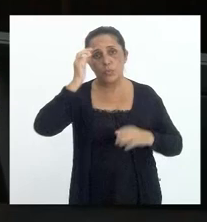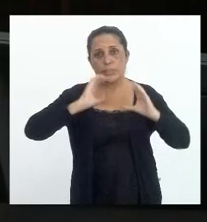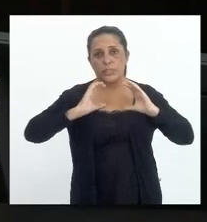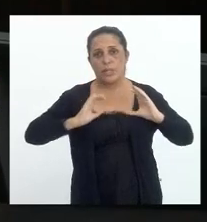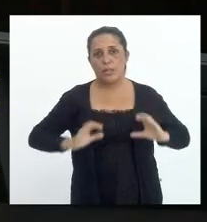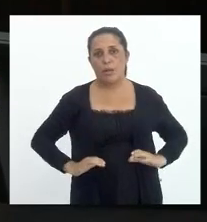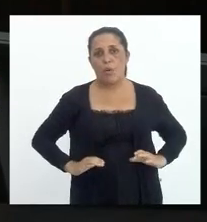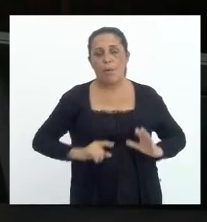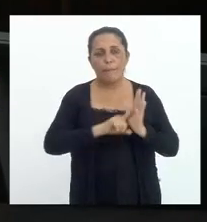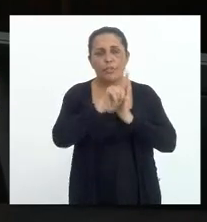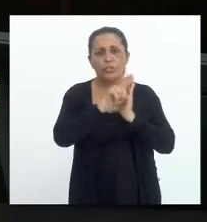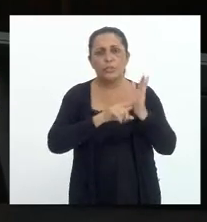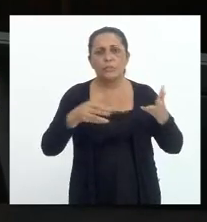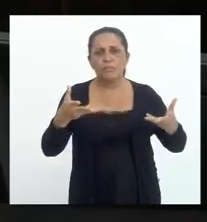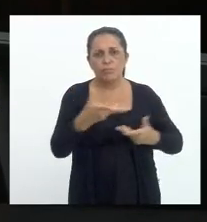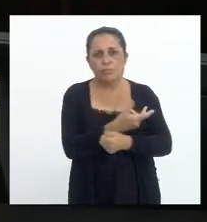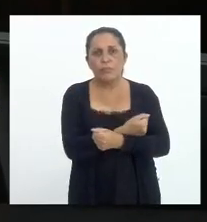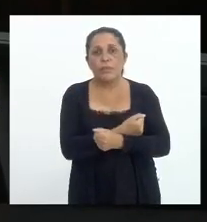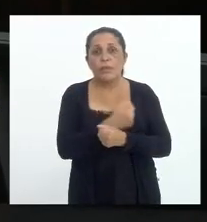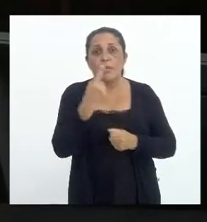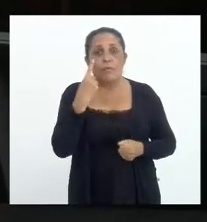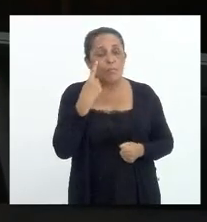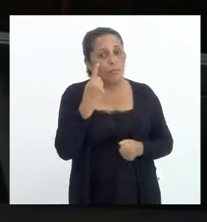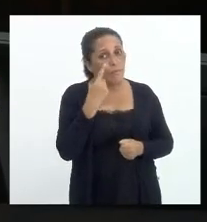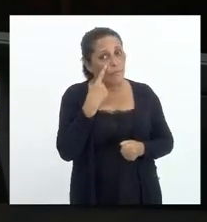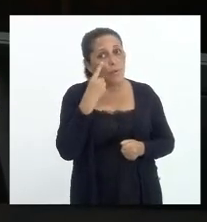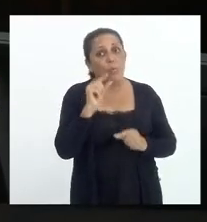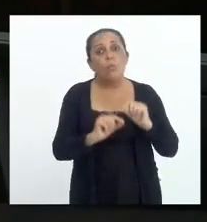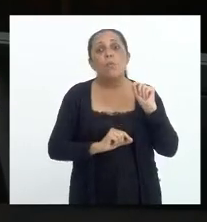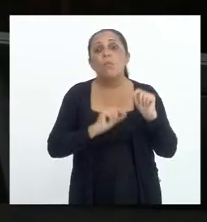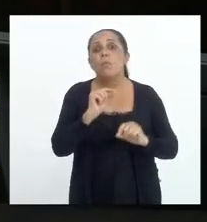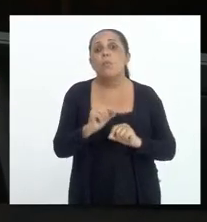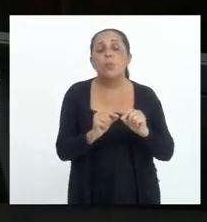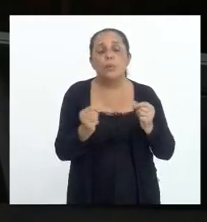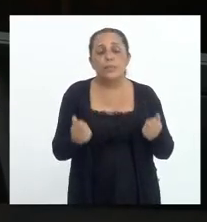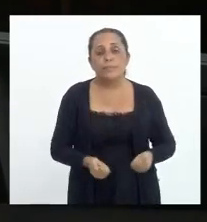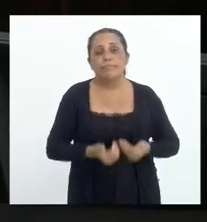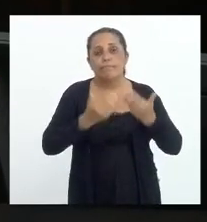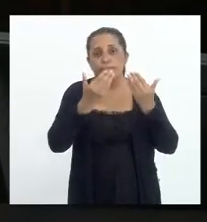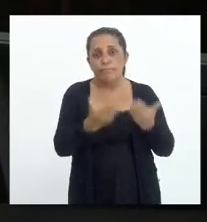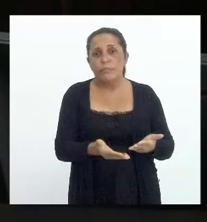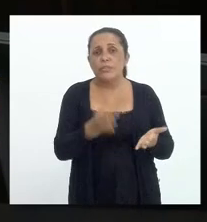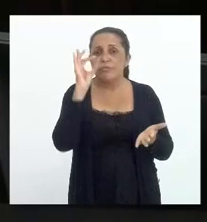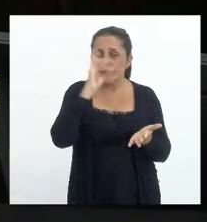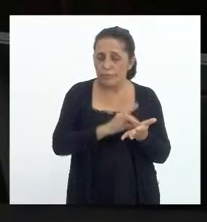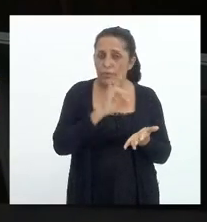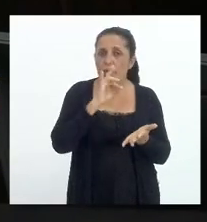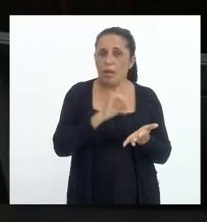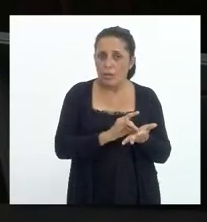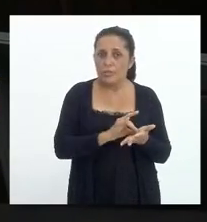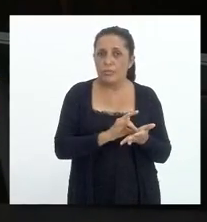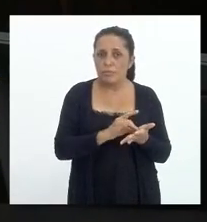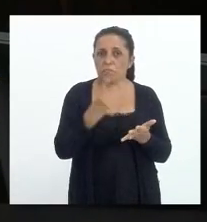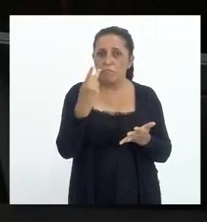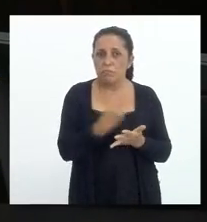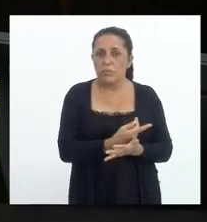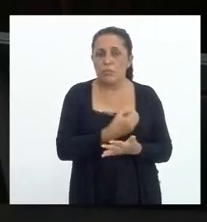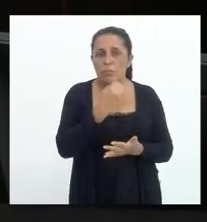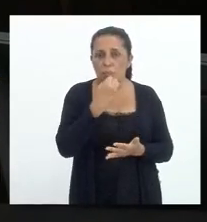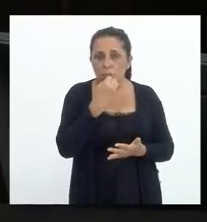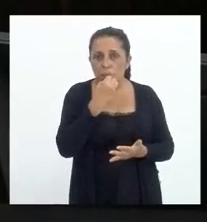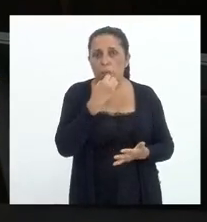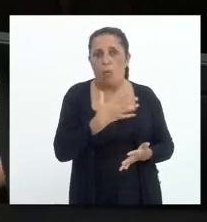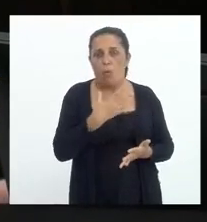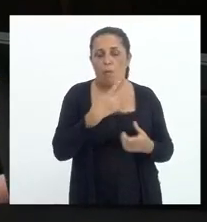pesquisas qualitativas que a gente vai ver o que a gente entregou realmente está surtindo efeito e está gerando